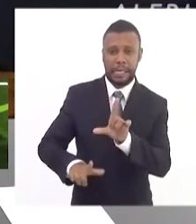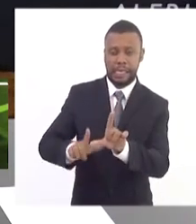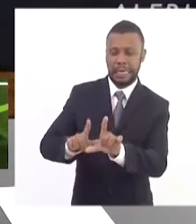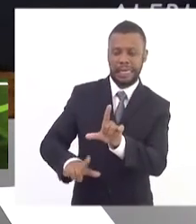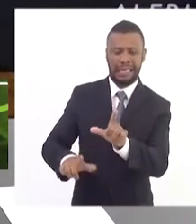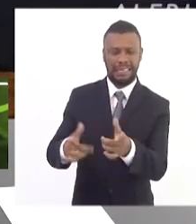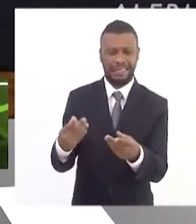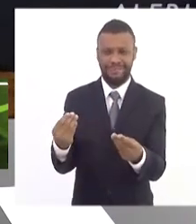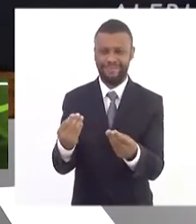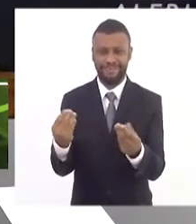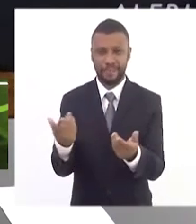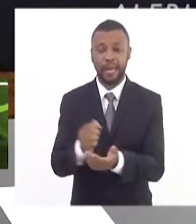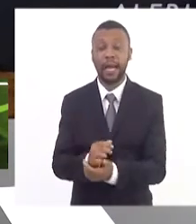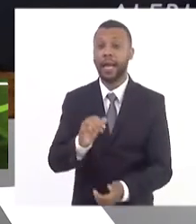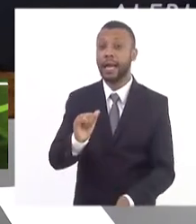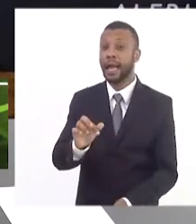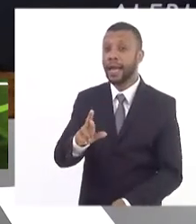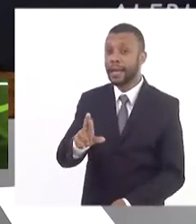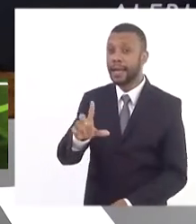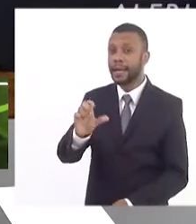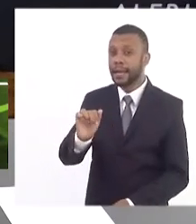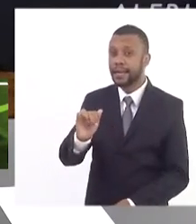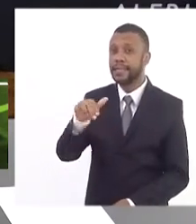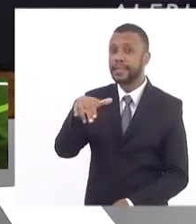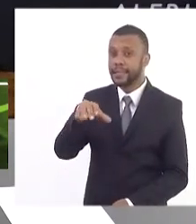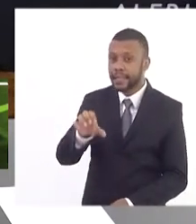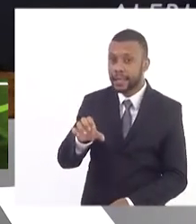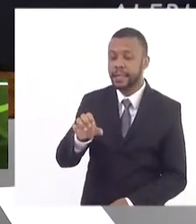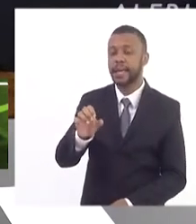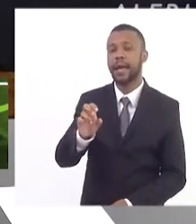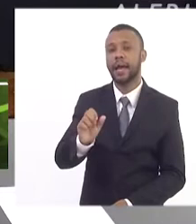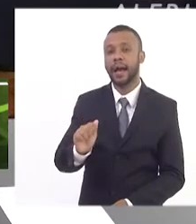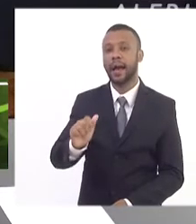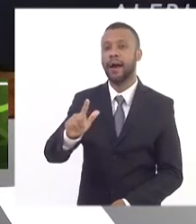É que a letra está danada. Irlaine Alvarenga,